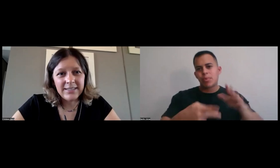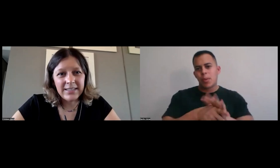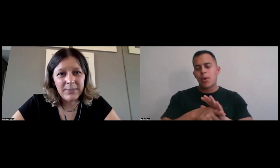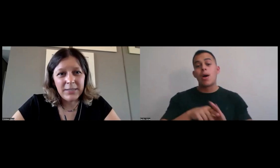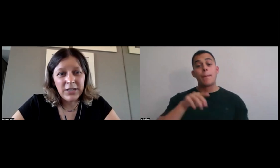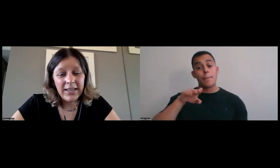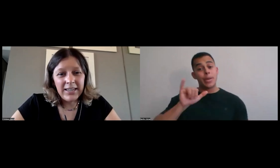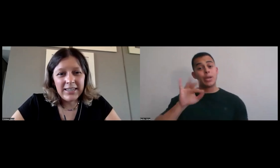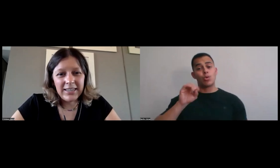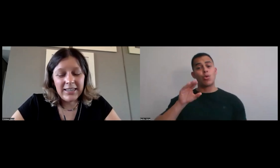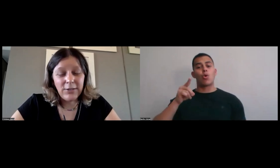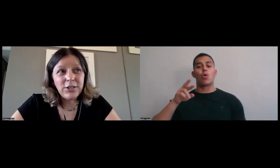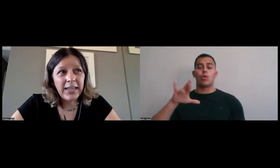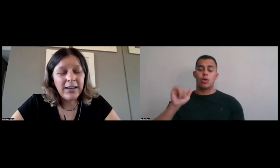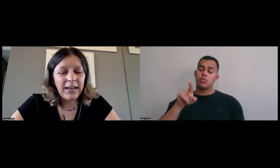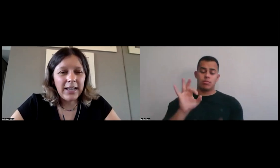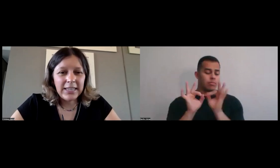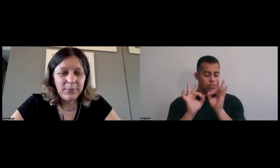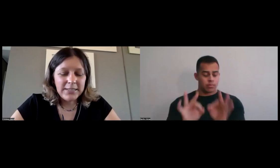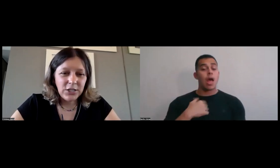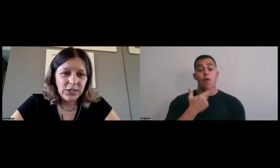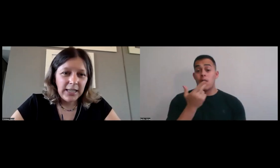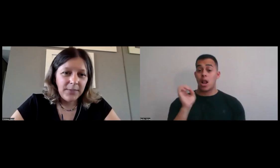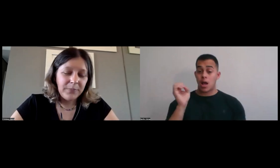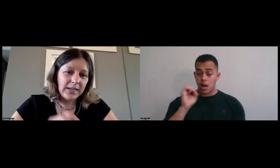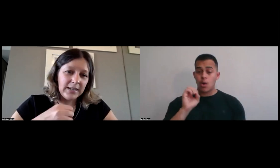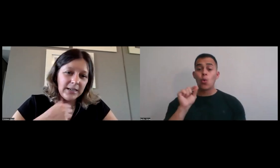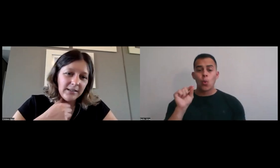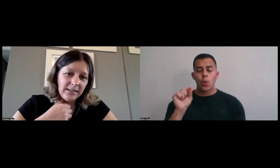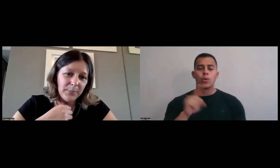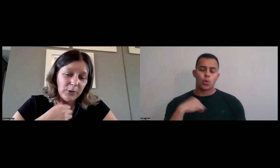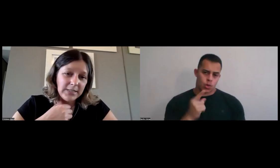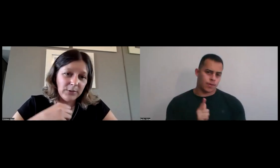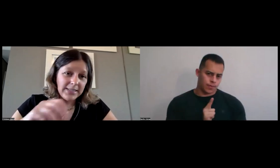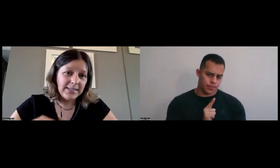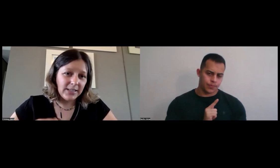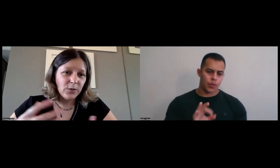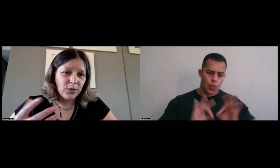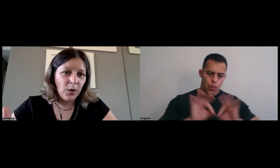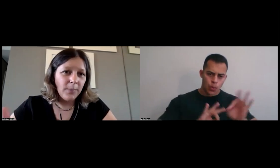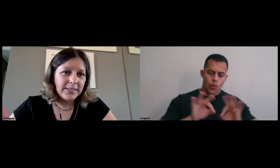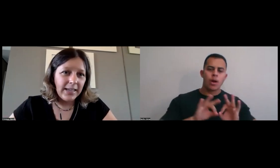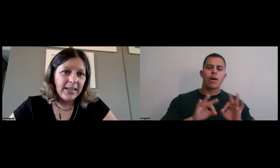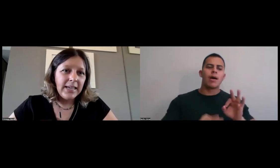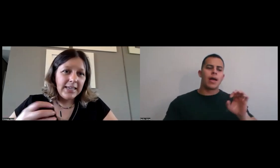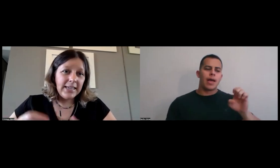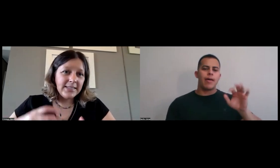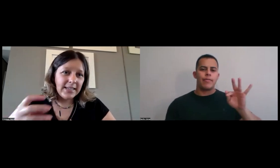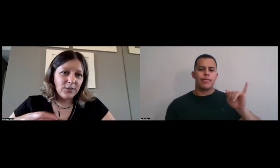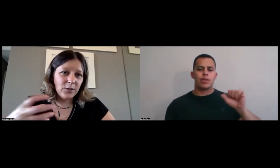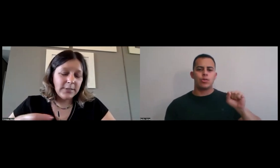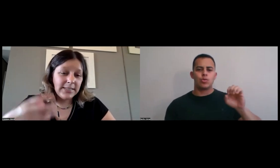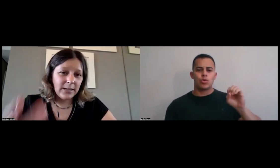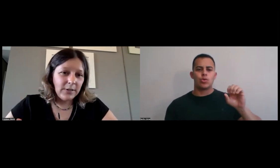né? Exatamente. E eu não cheguei a falar aqui, mas a gente tem a produção desses exossomas, né? E